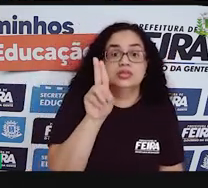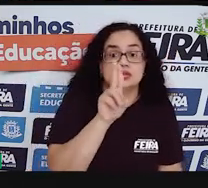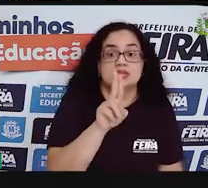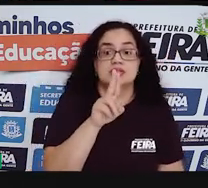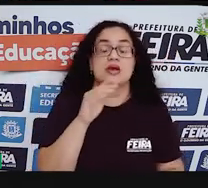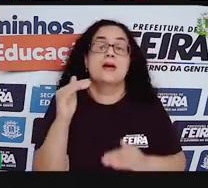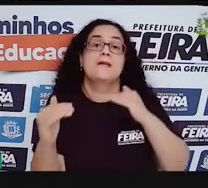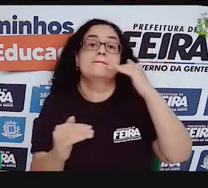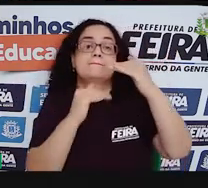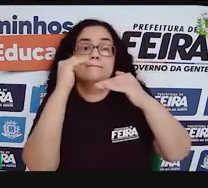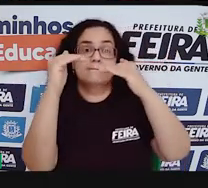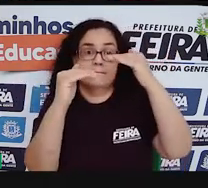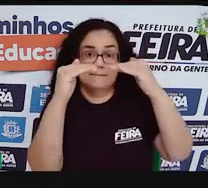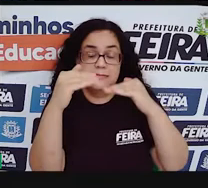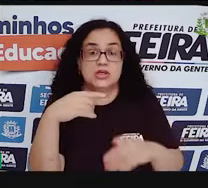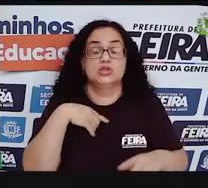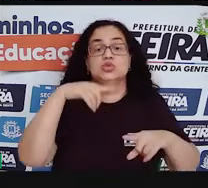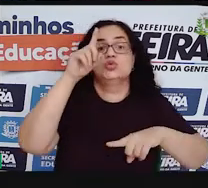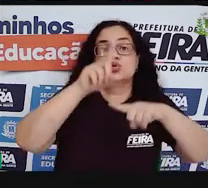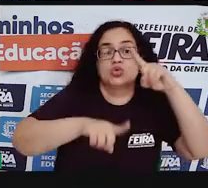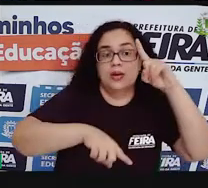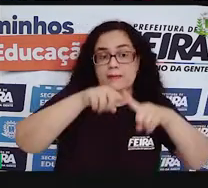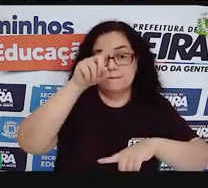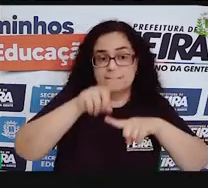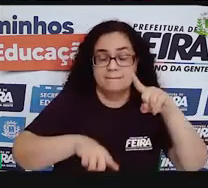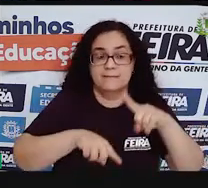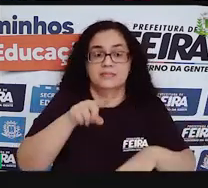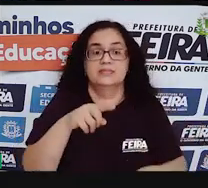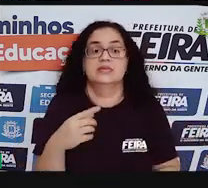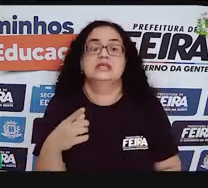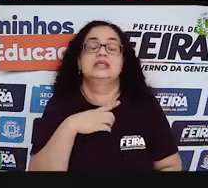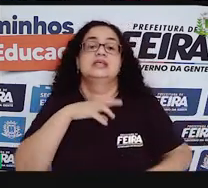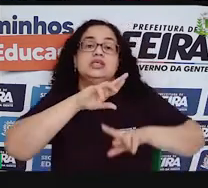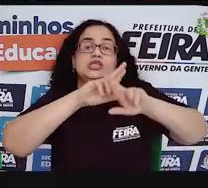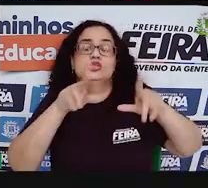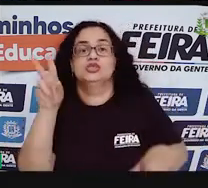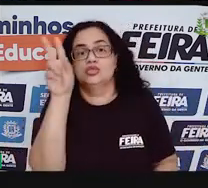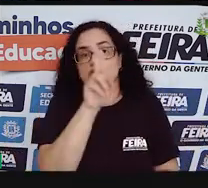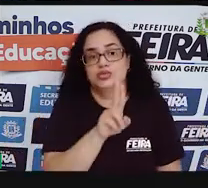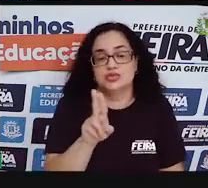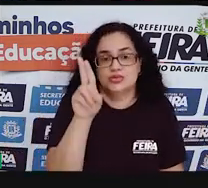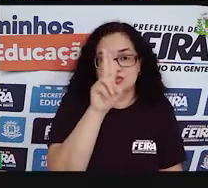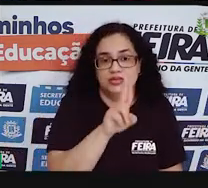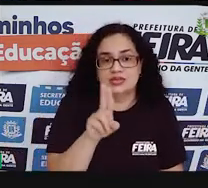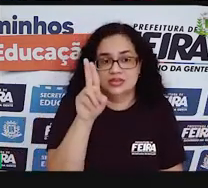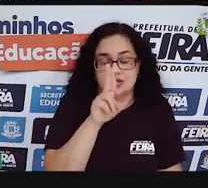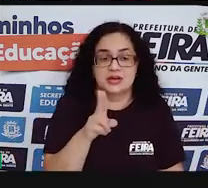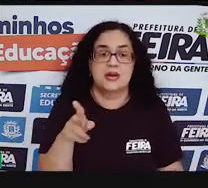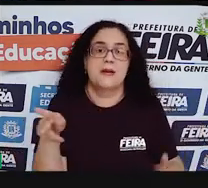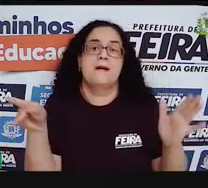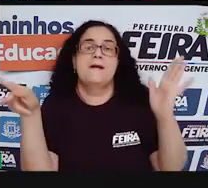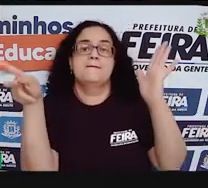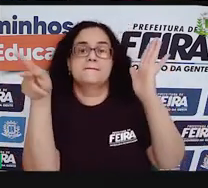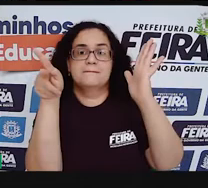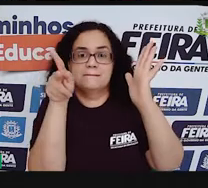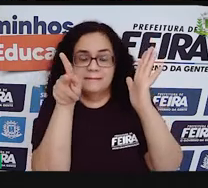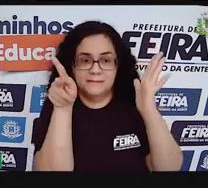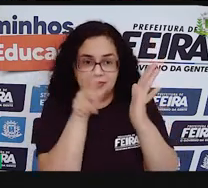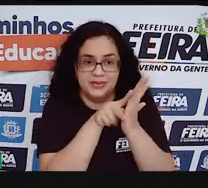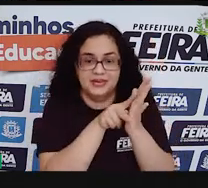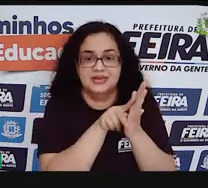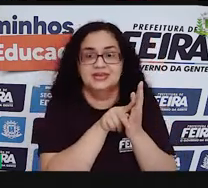no processo de produção dos objetos, das coisas que a gente utiliza. É, como essas propriedades, elas